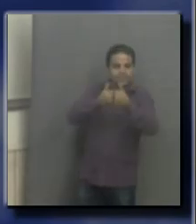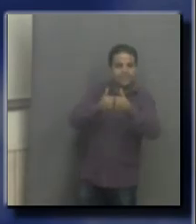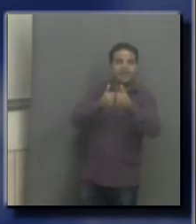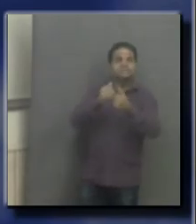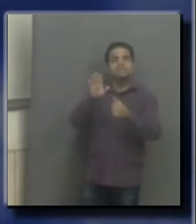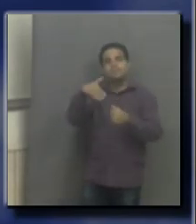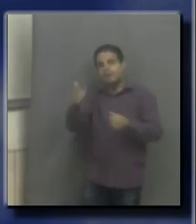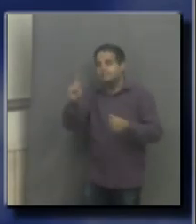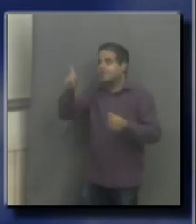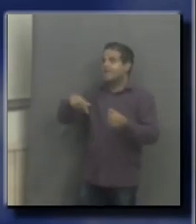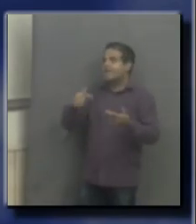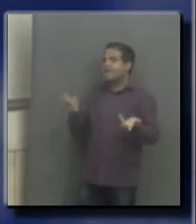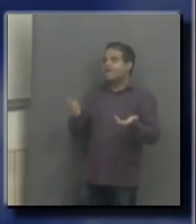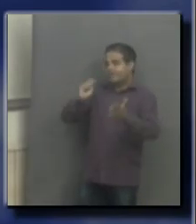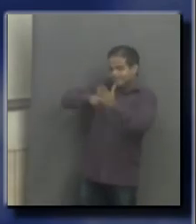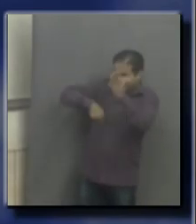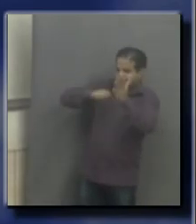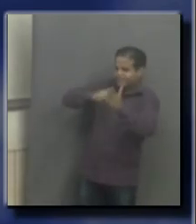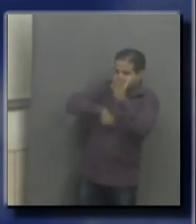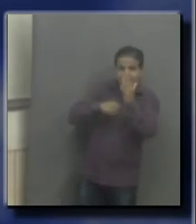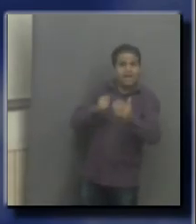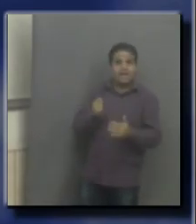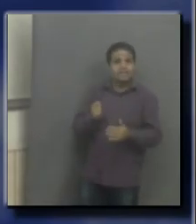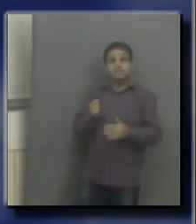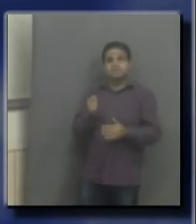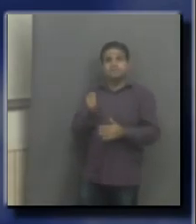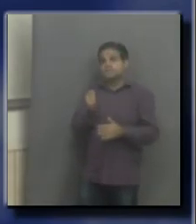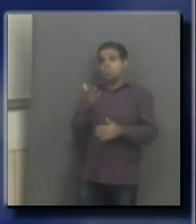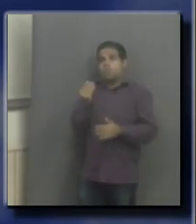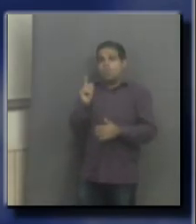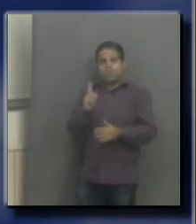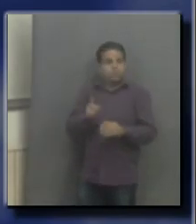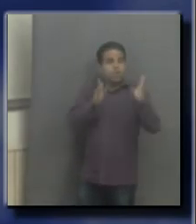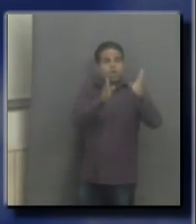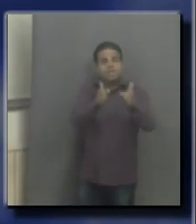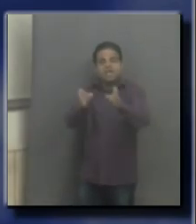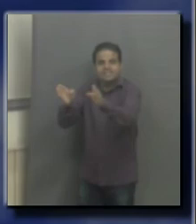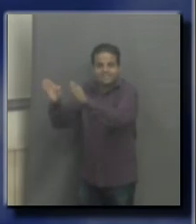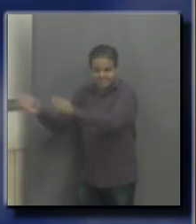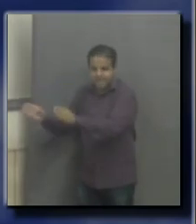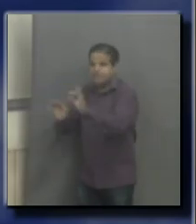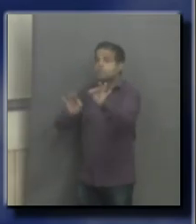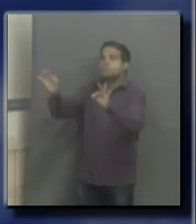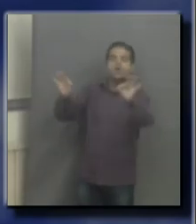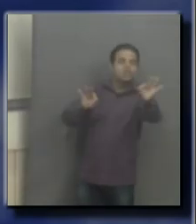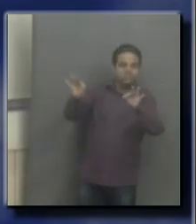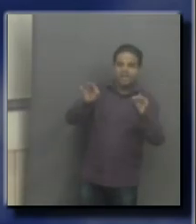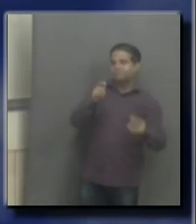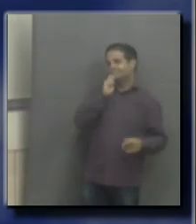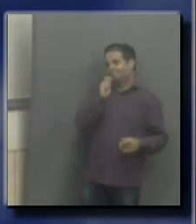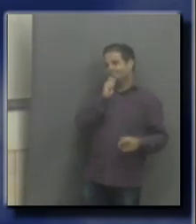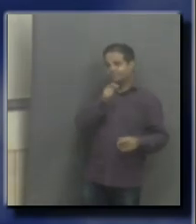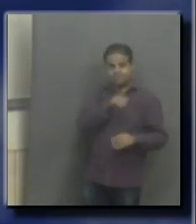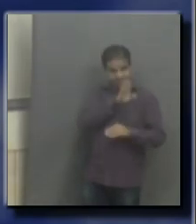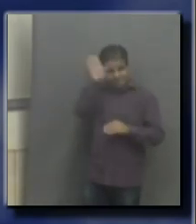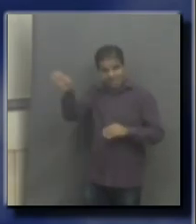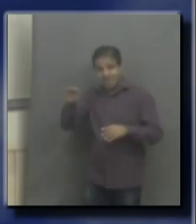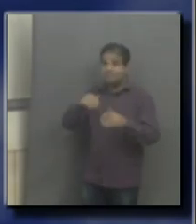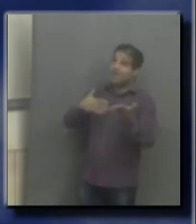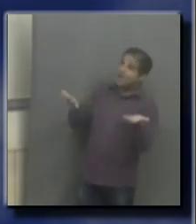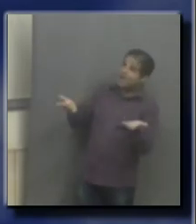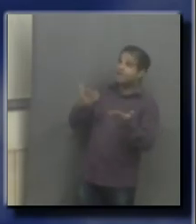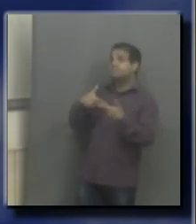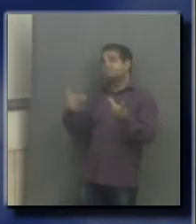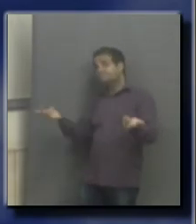elas são pouco registradas, muitas vezes, são pouco organizadas em projetos. Você vai lá, faz alguma